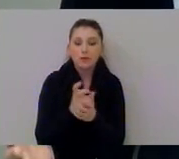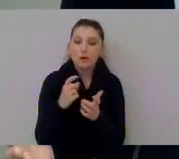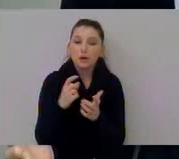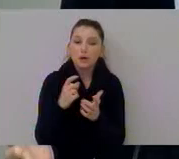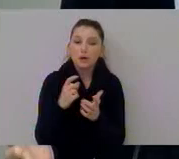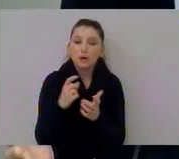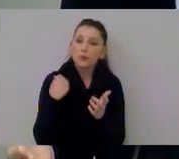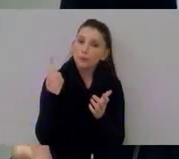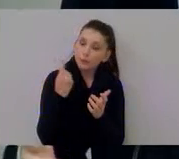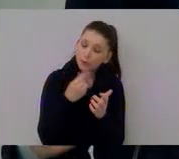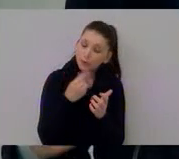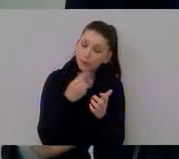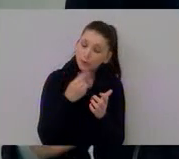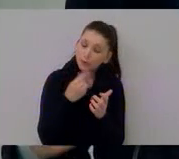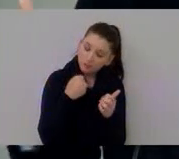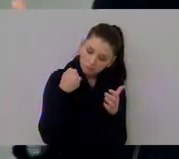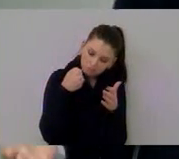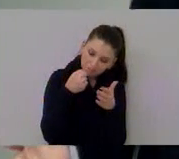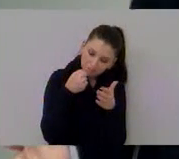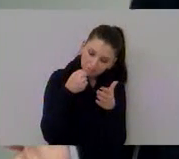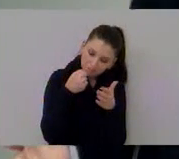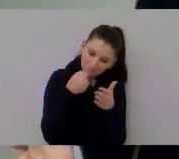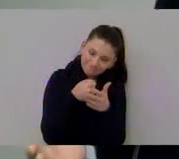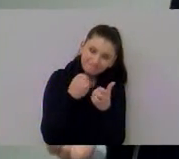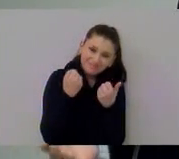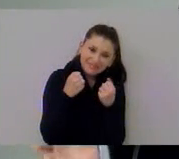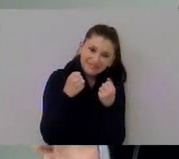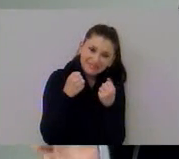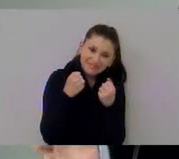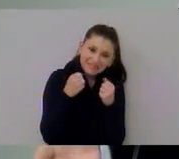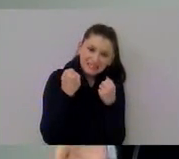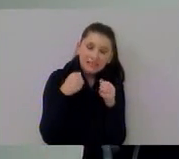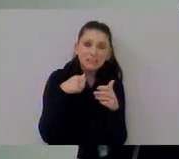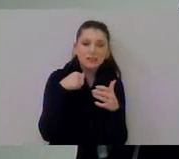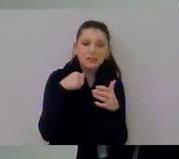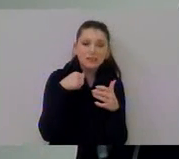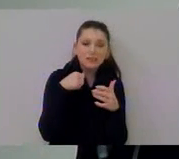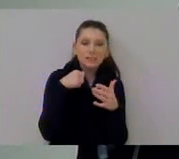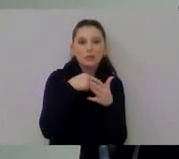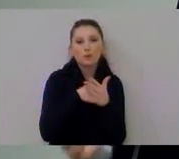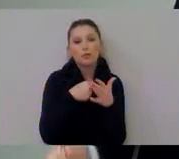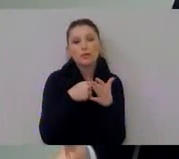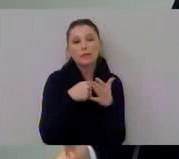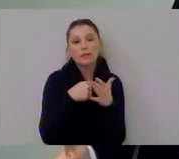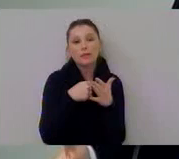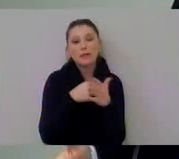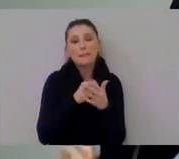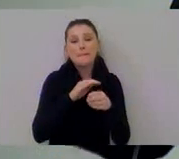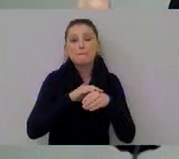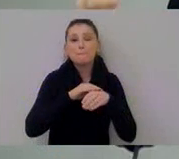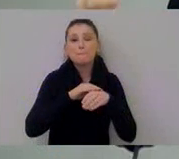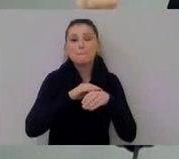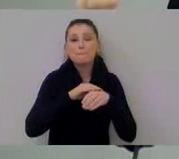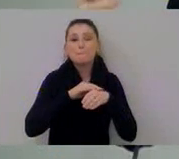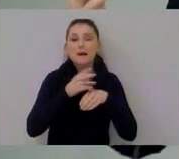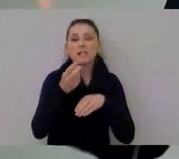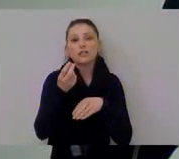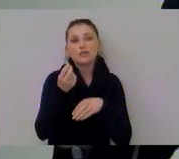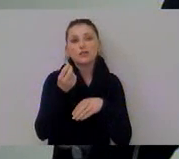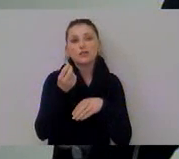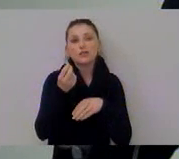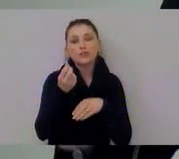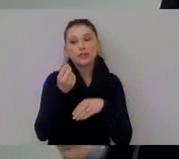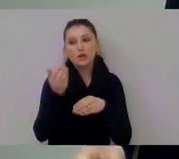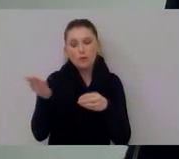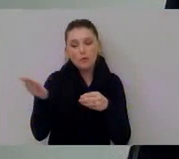sim para que mais valores venham para a nossa cidade, para que haja